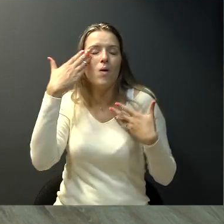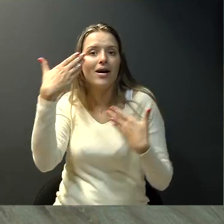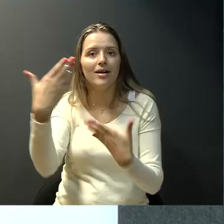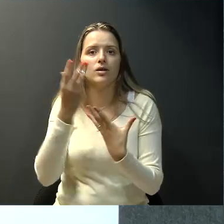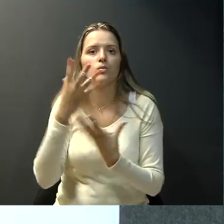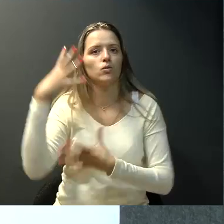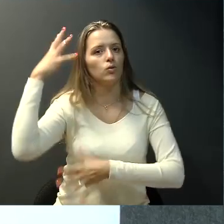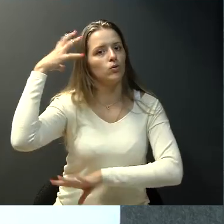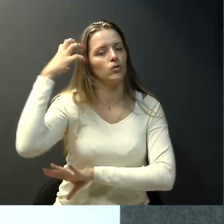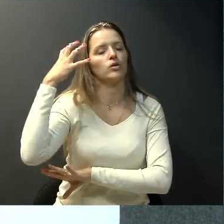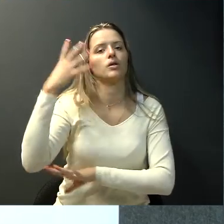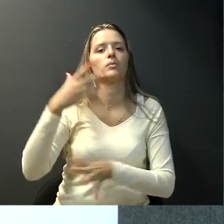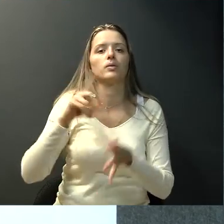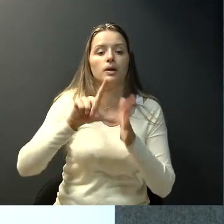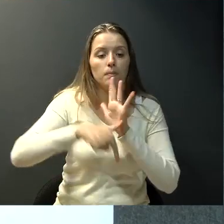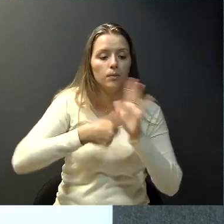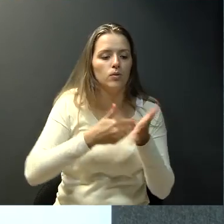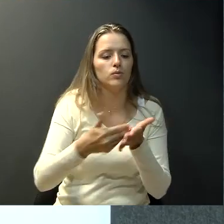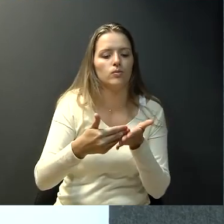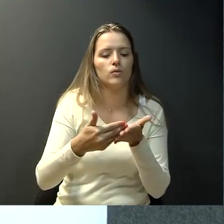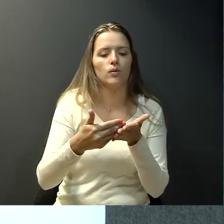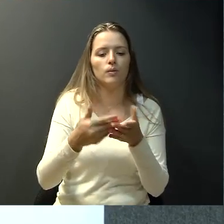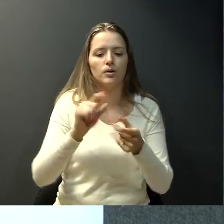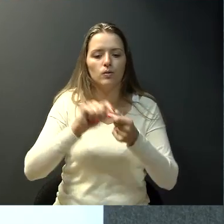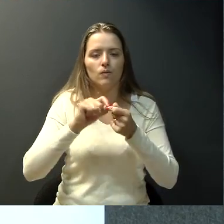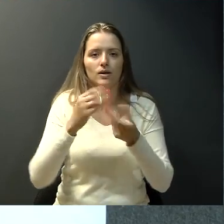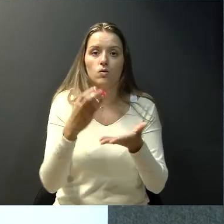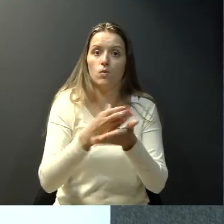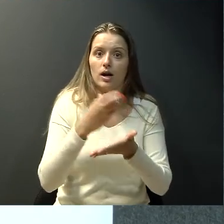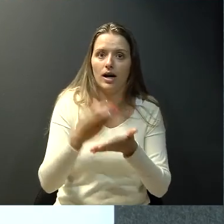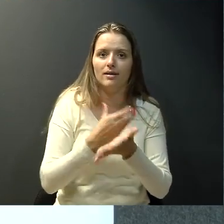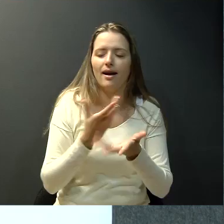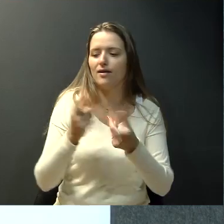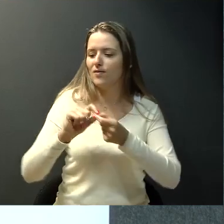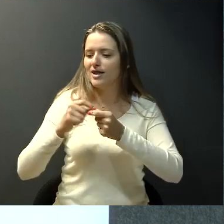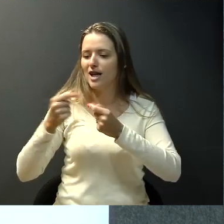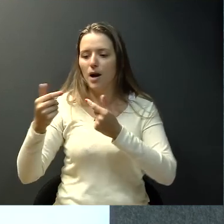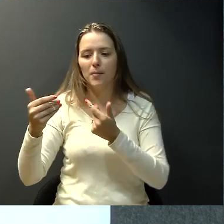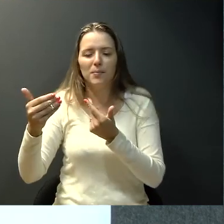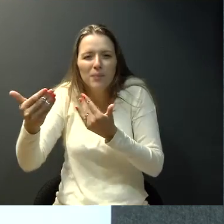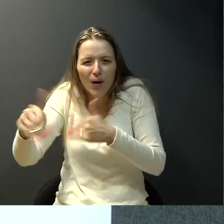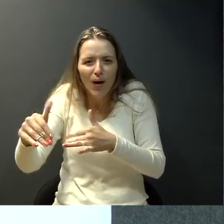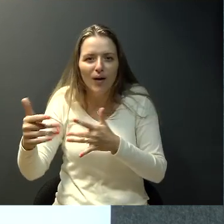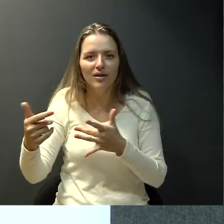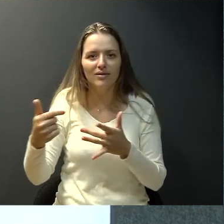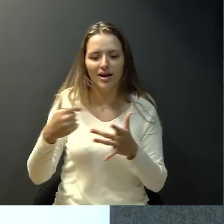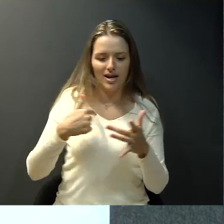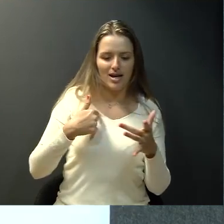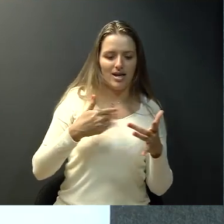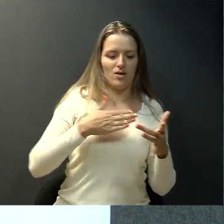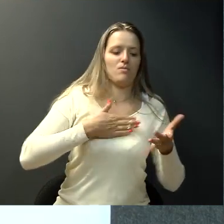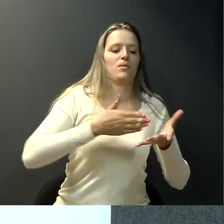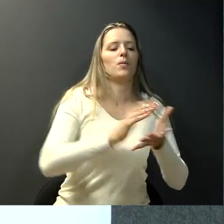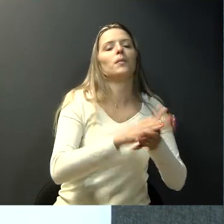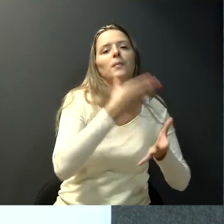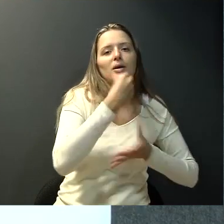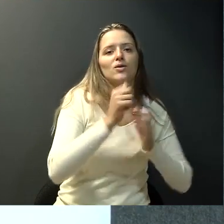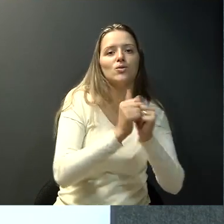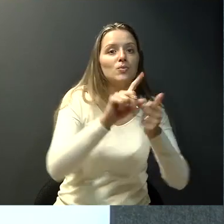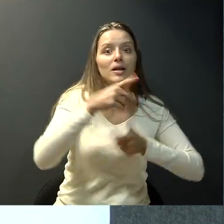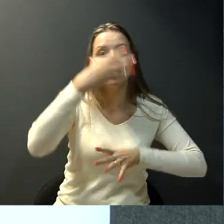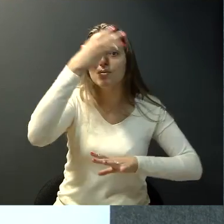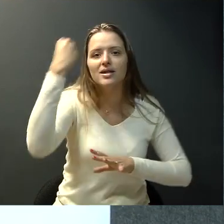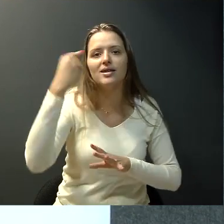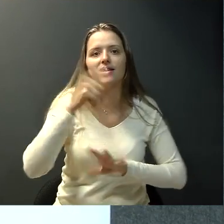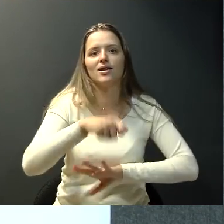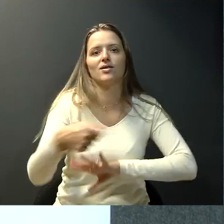com ele. Começamos a fazer até um caderninho explicando, a gente fazia umas provinhas entre eu e meu marido para a gente não esquecer os sinais. E o